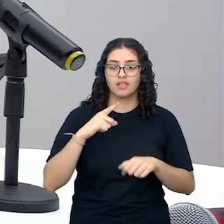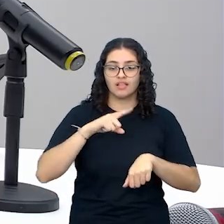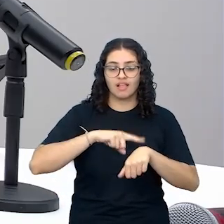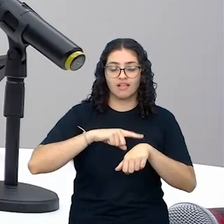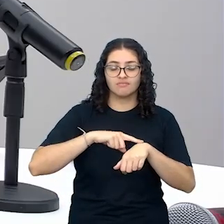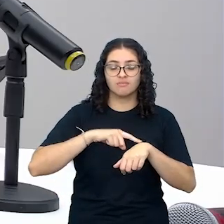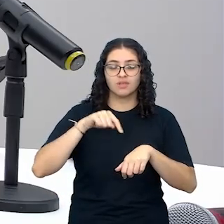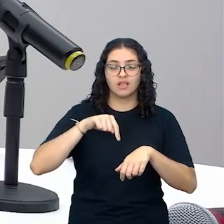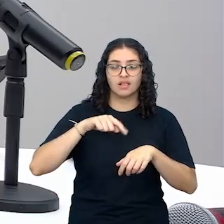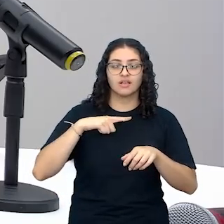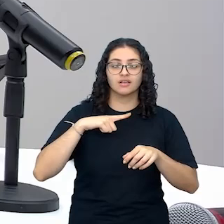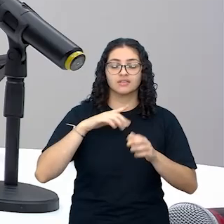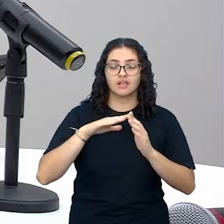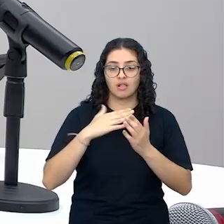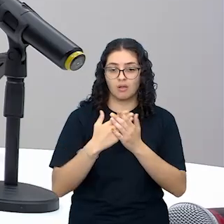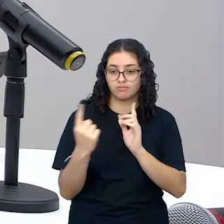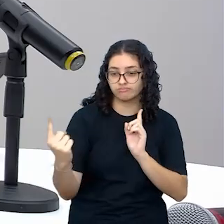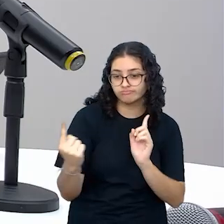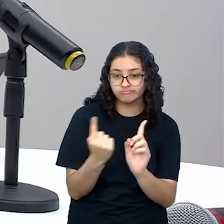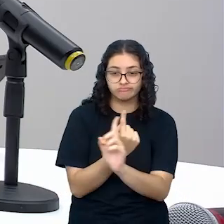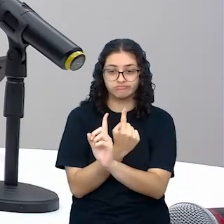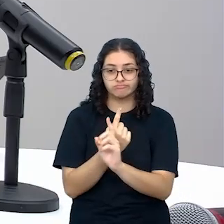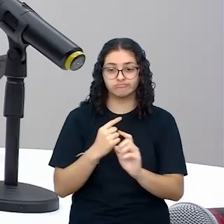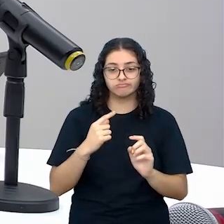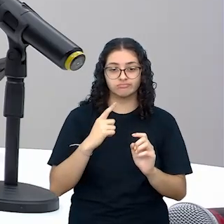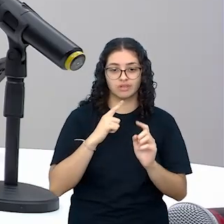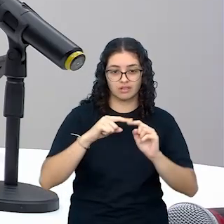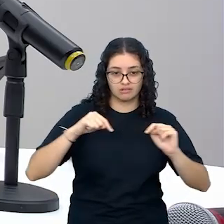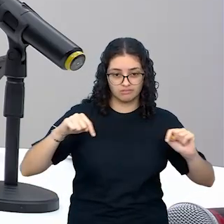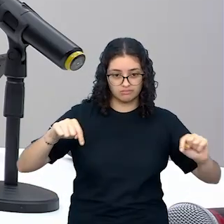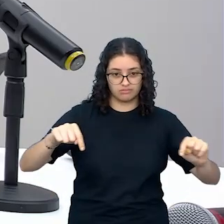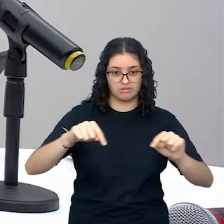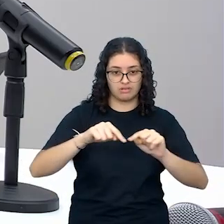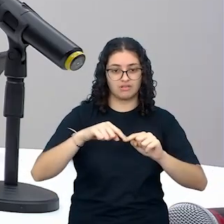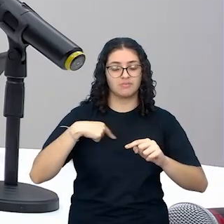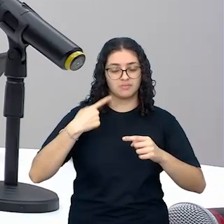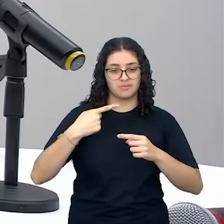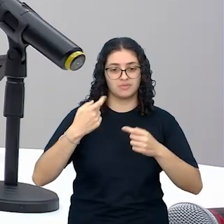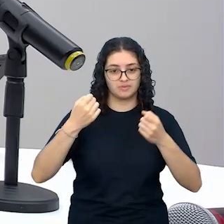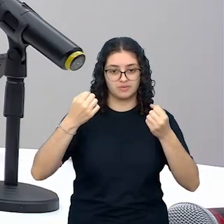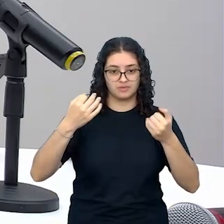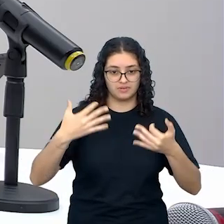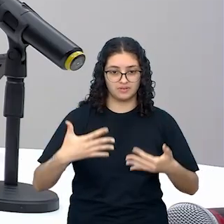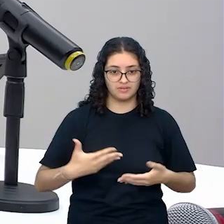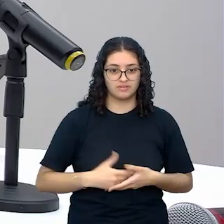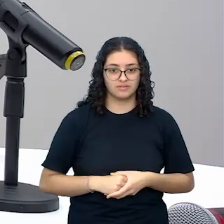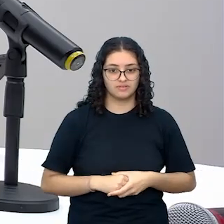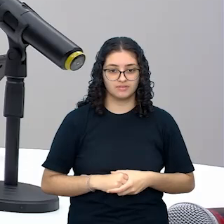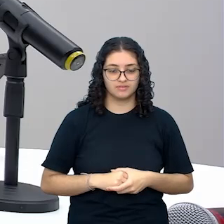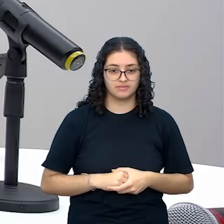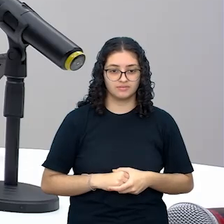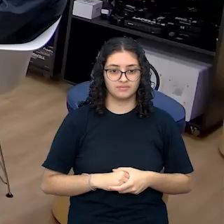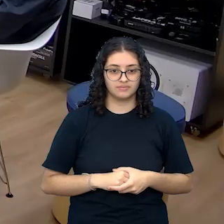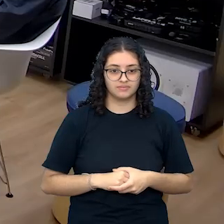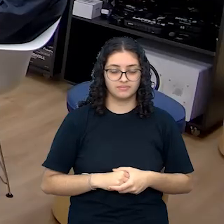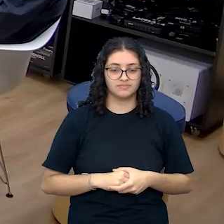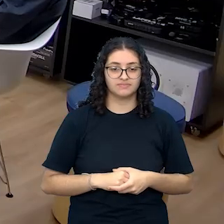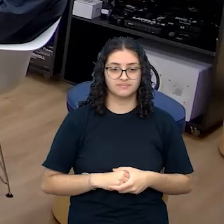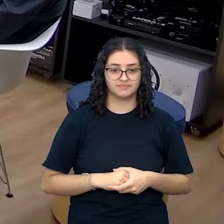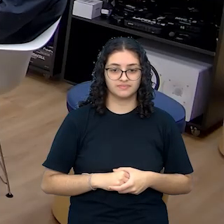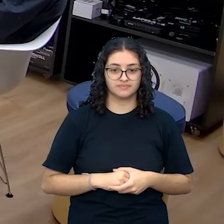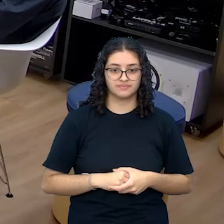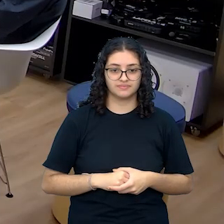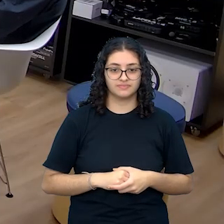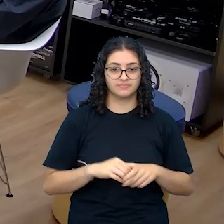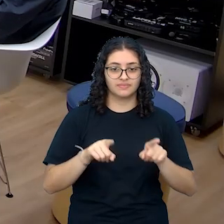de aula invertida, né? A gente já vai falar dessas duplas aí produtivas. Metodologia